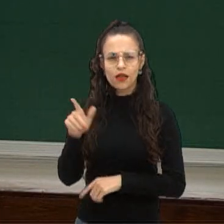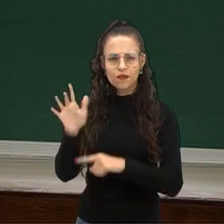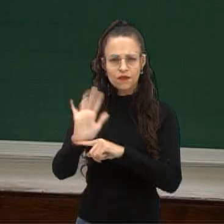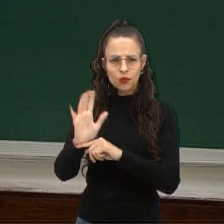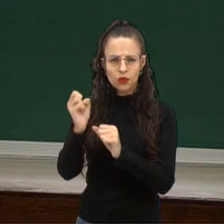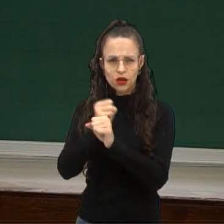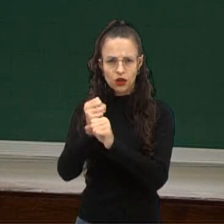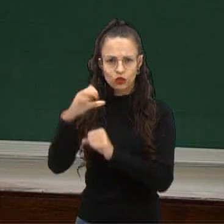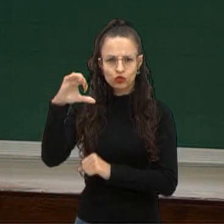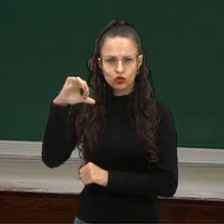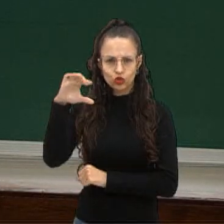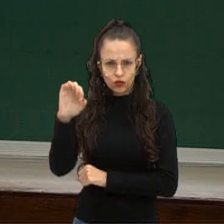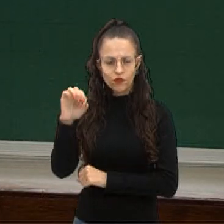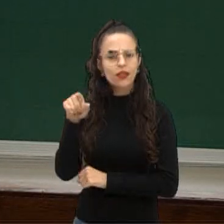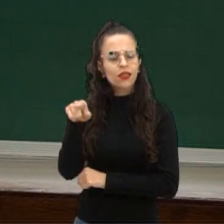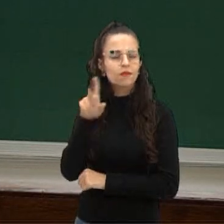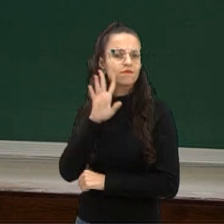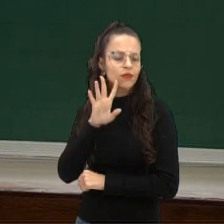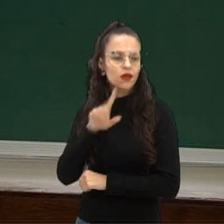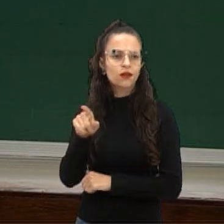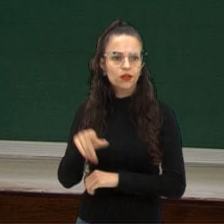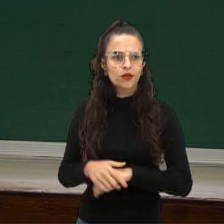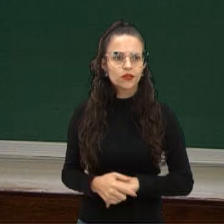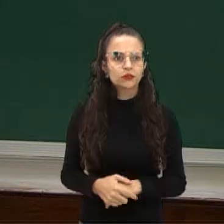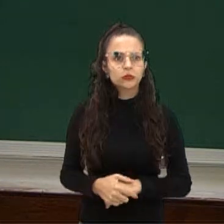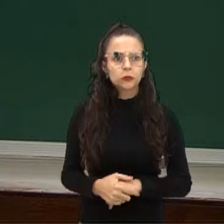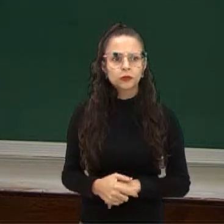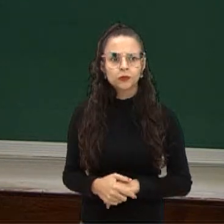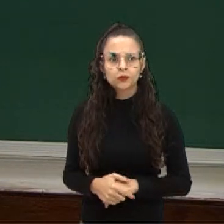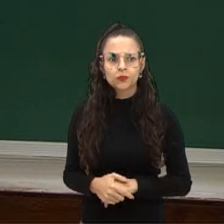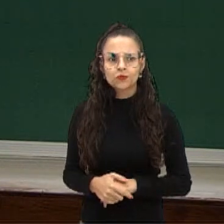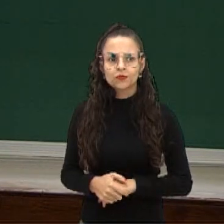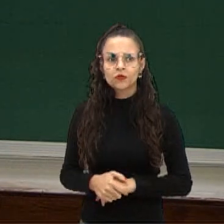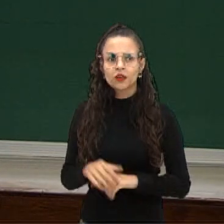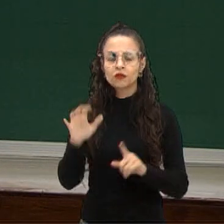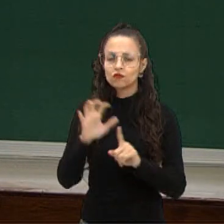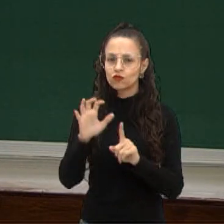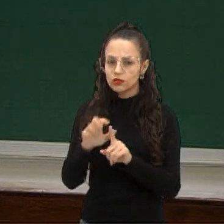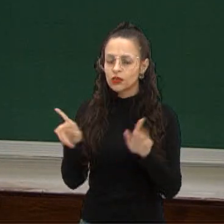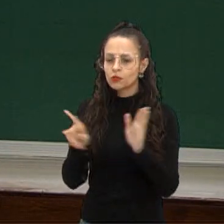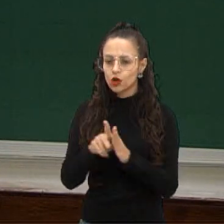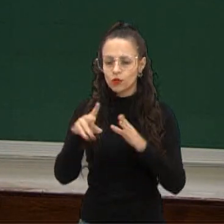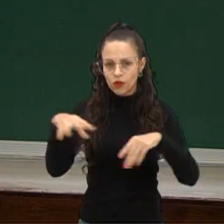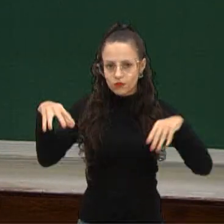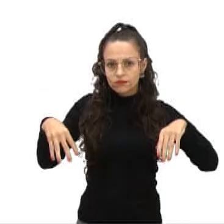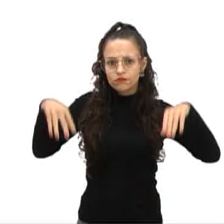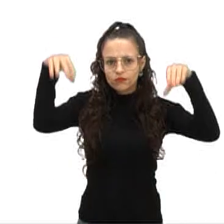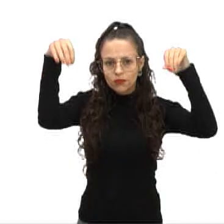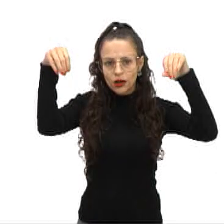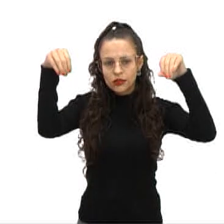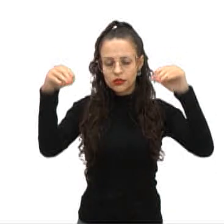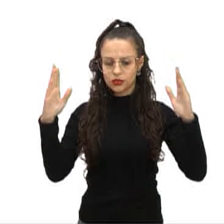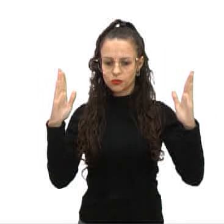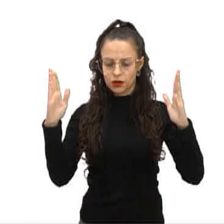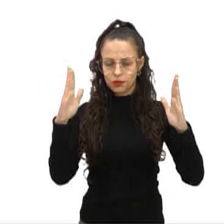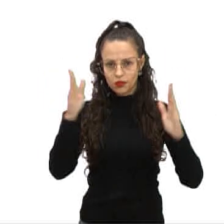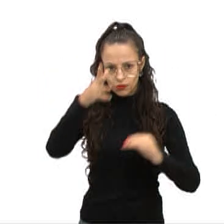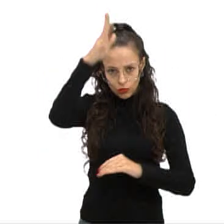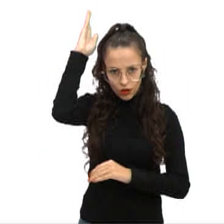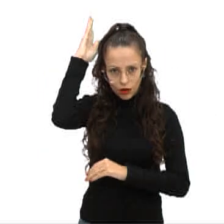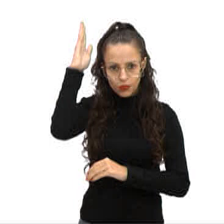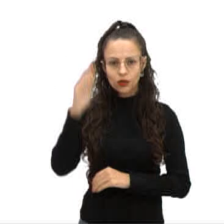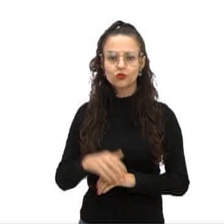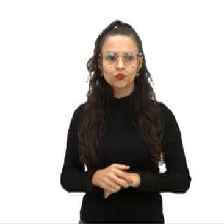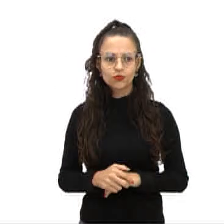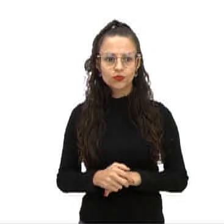anos 90, é o Sean Connery, né? E ele é influenciado pelas basílicas do Império Romano, adotada dos templos cristãos,